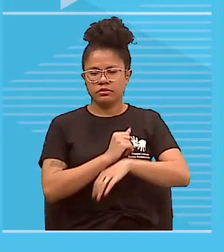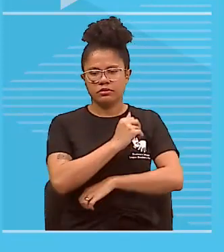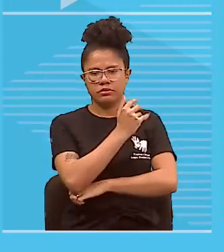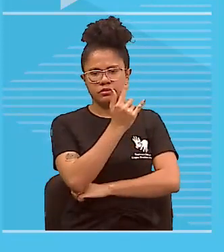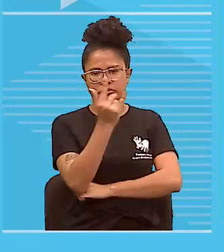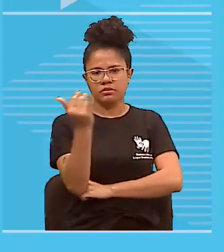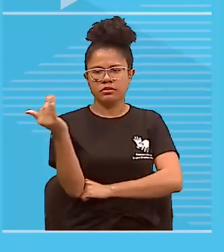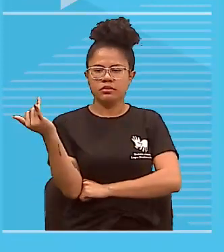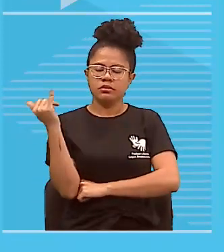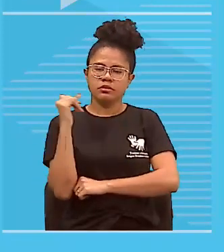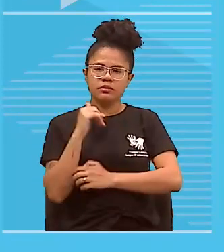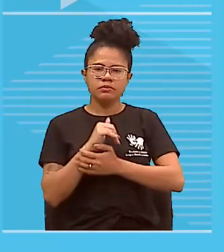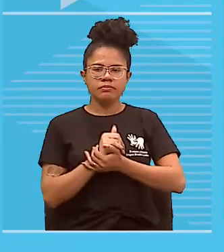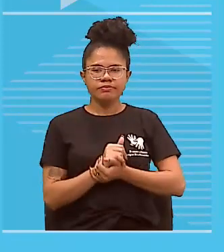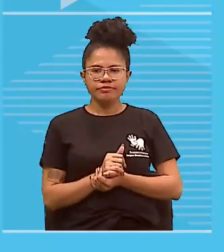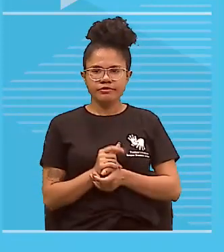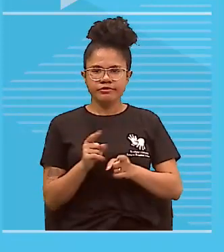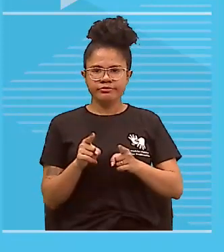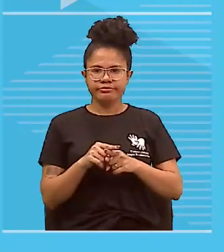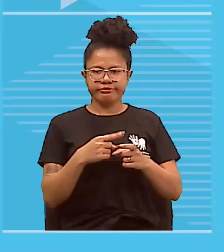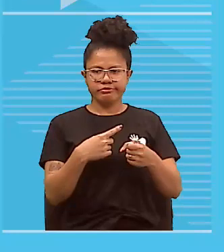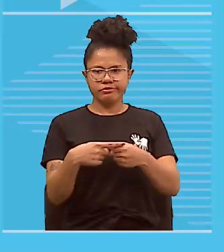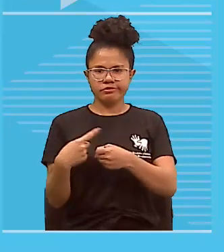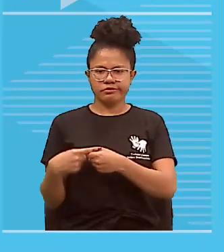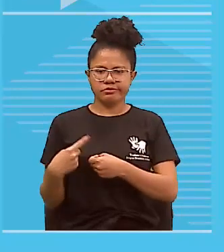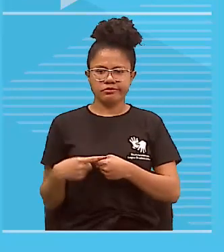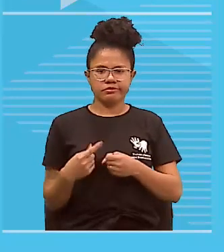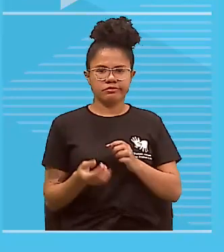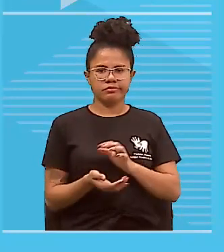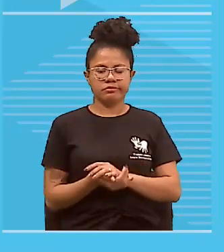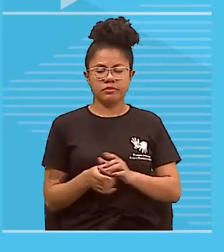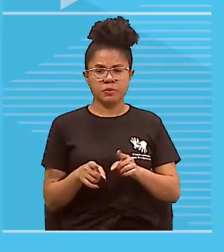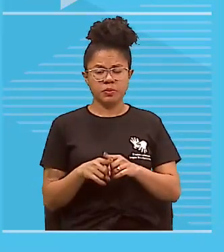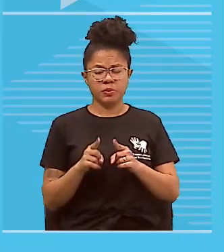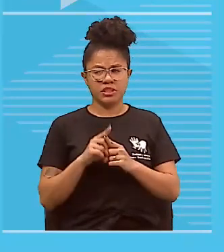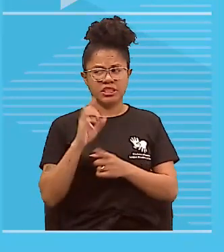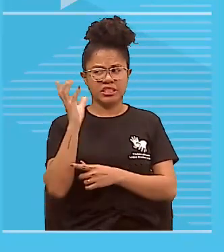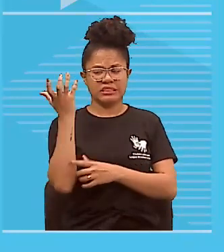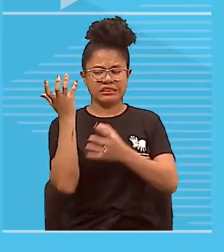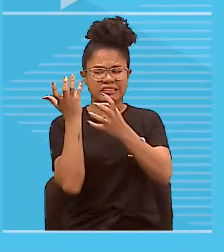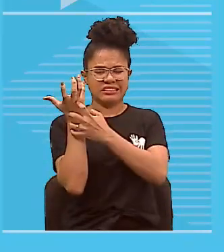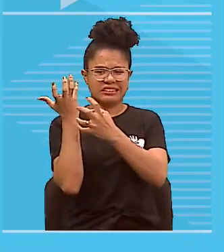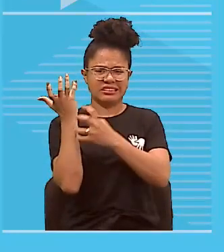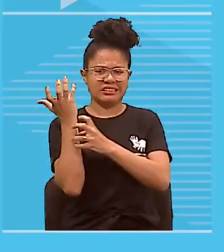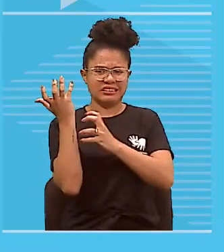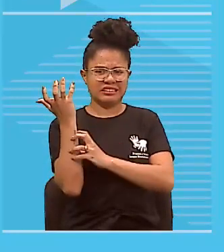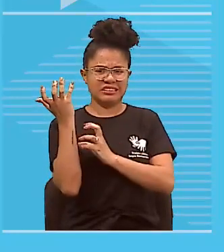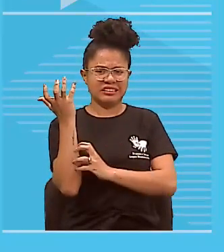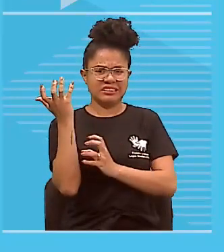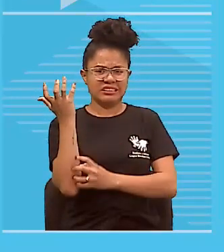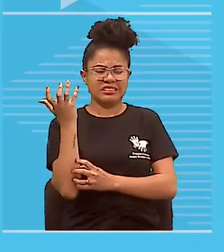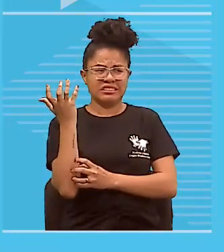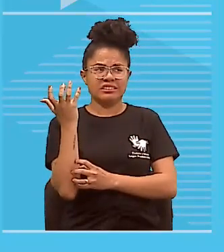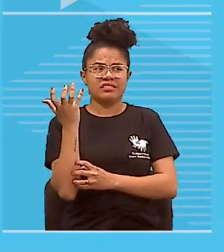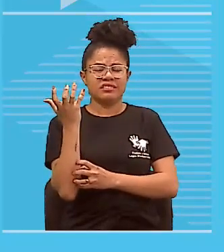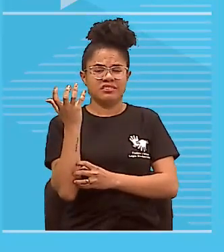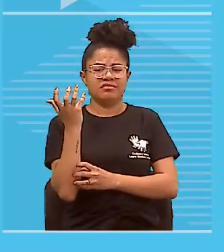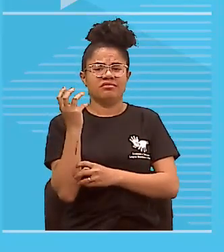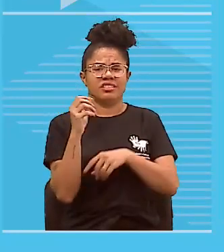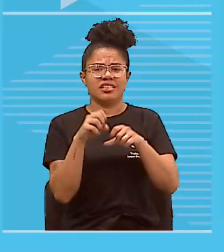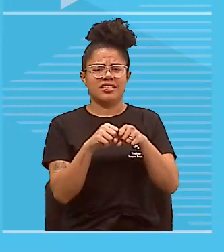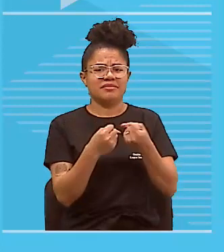né? E nas cidades, né, como ela é ácida, ela acaba danificando, né,